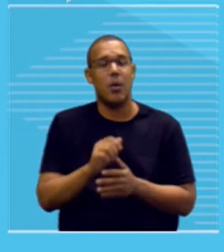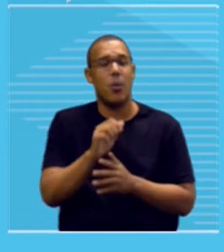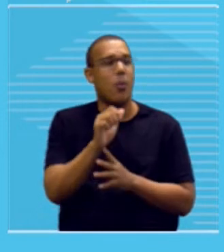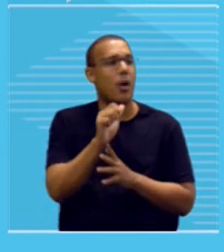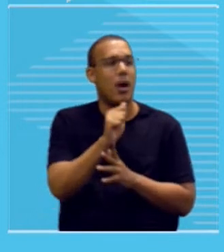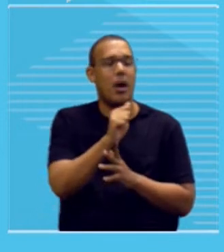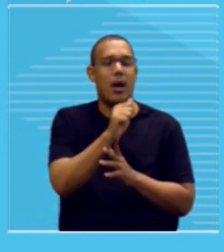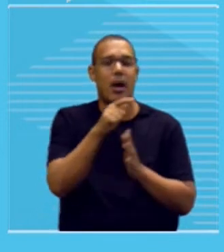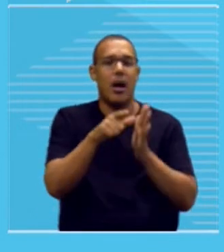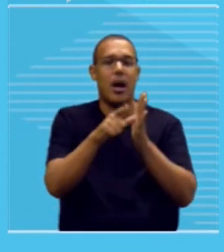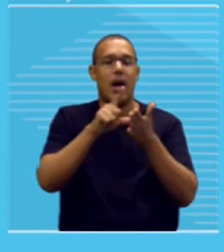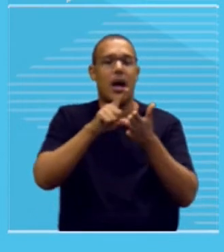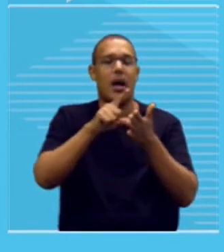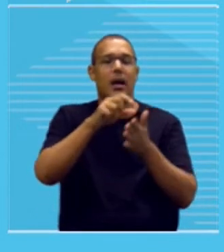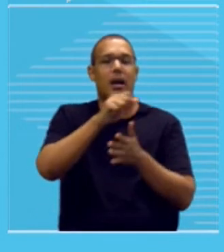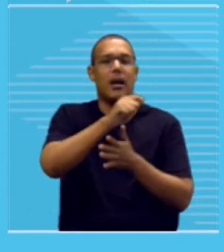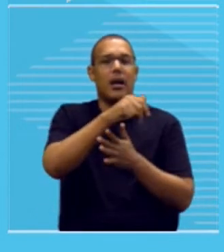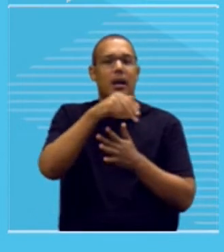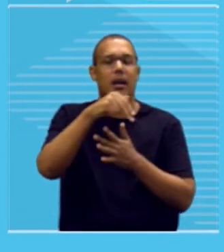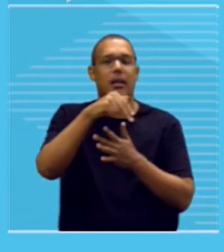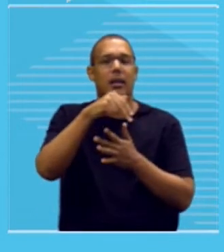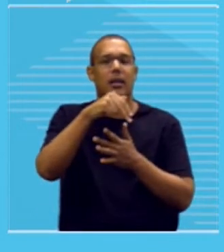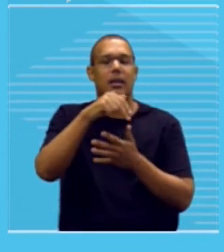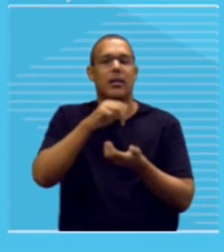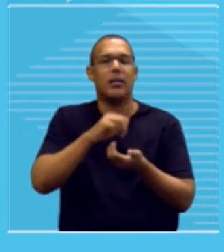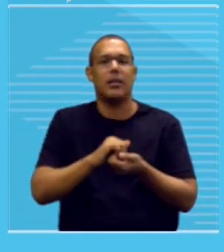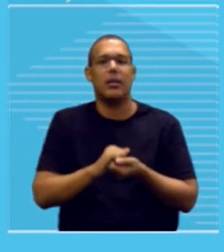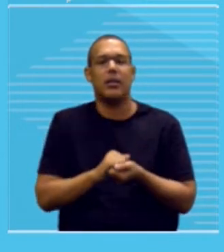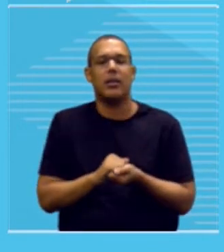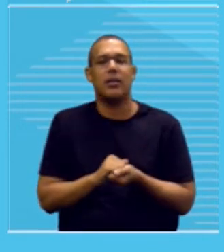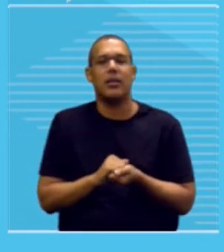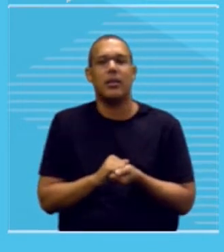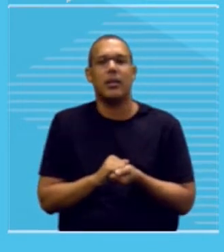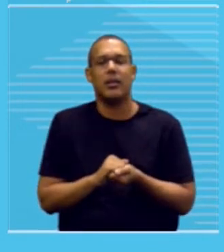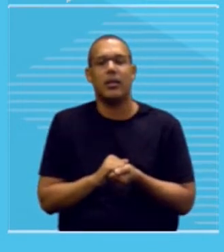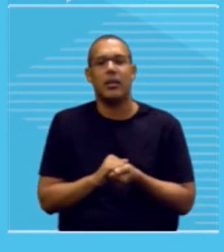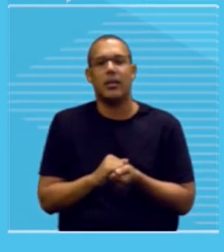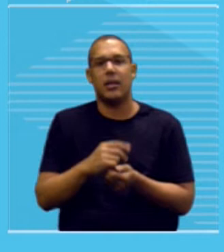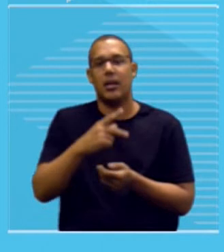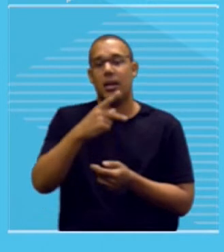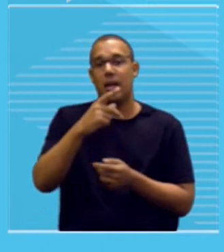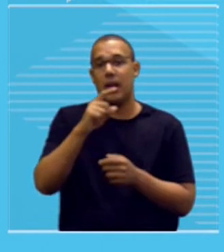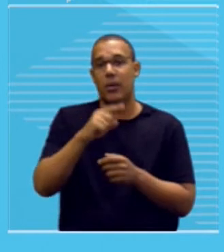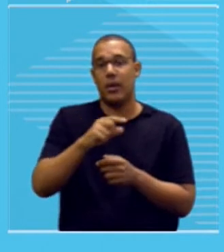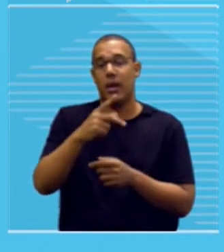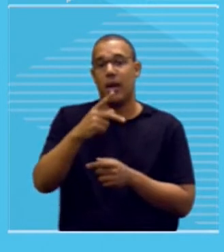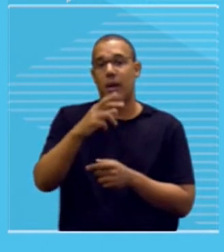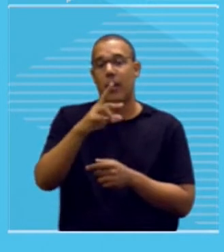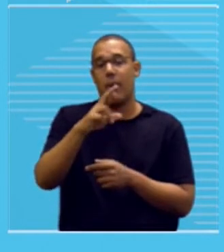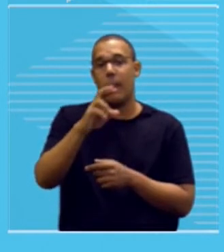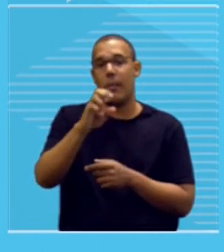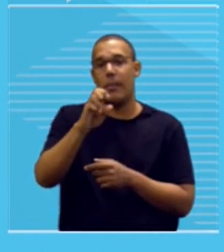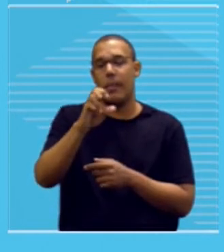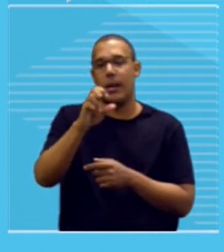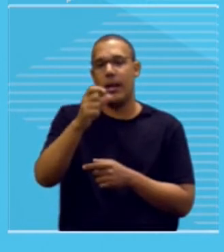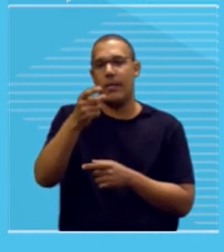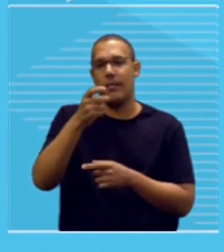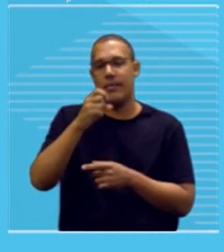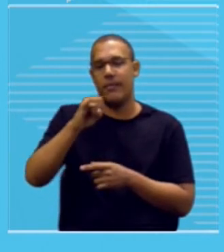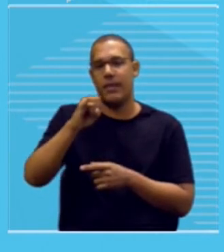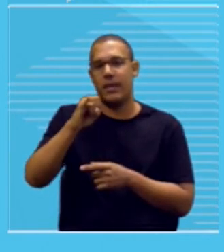antes ó esse ano anota aí que é importante ele é um prefixo pré porque veio